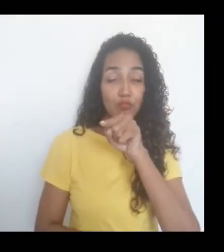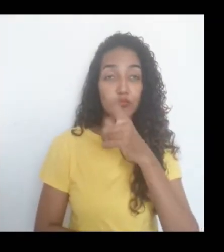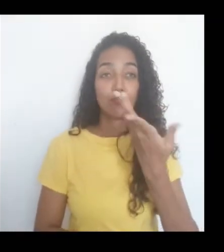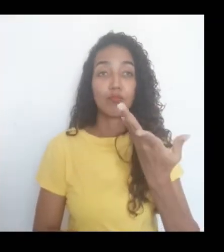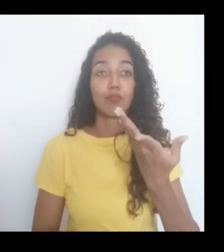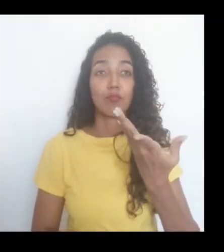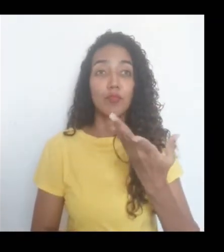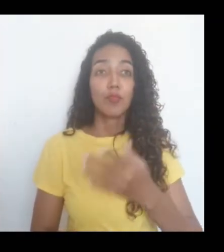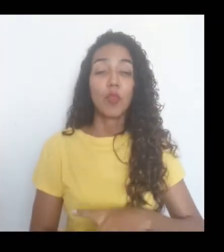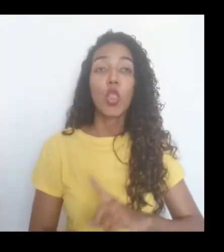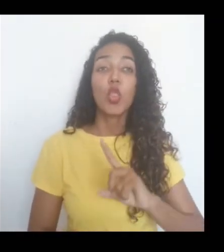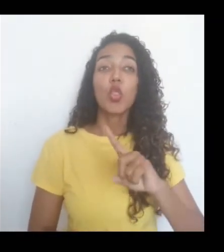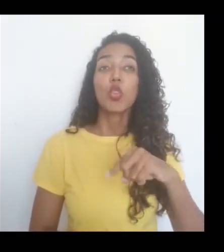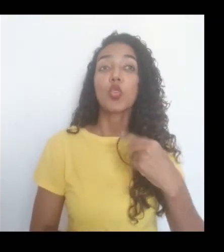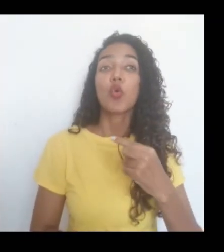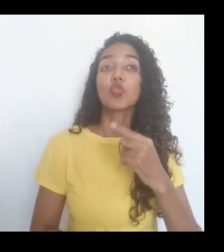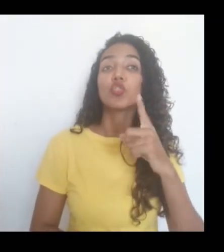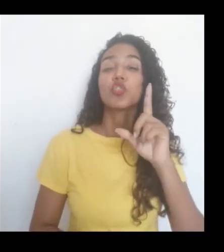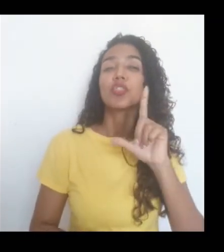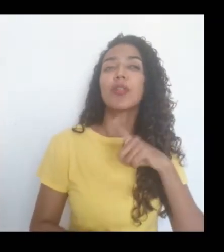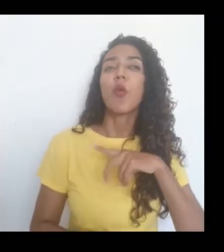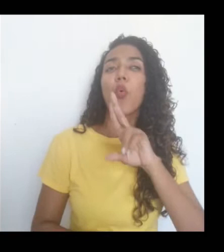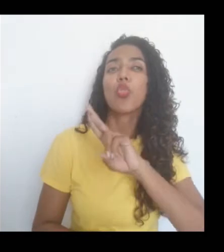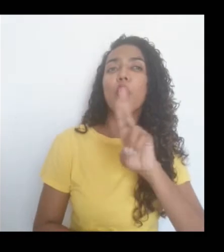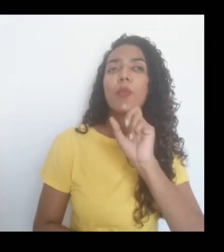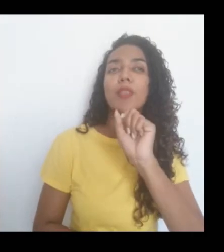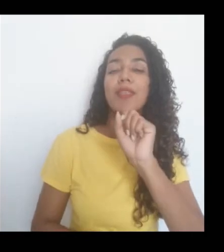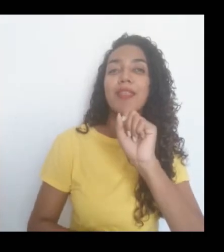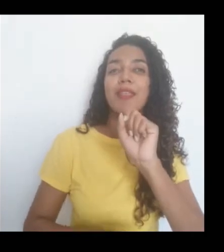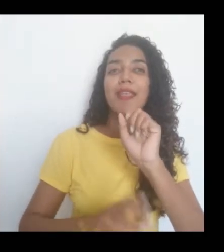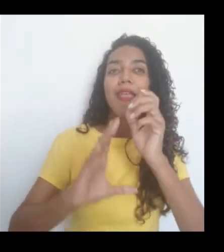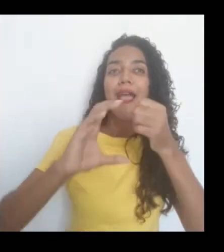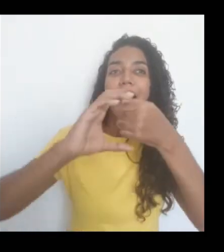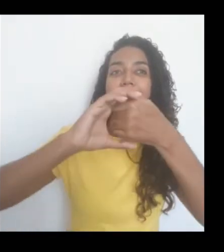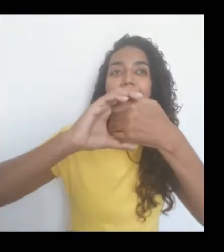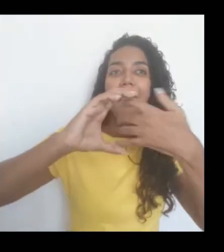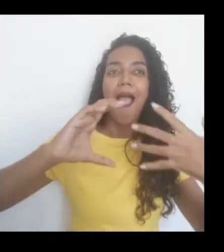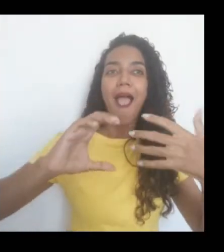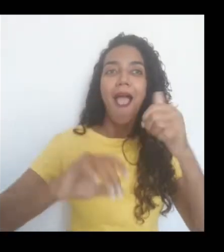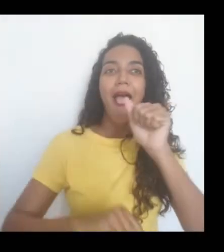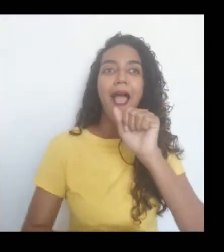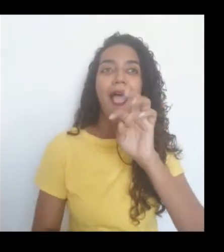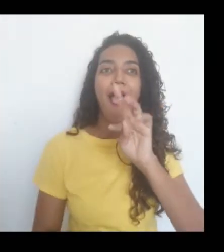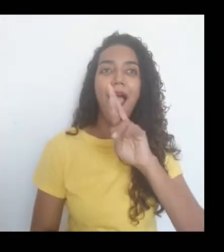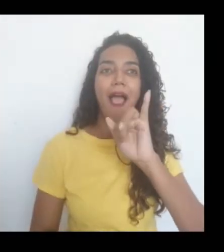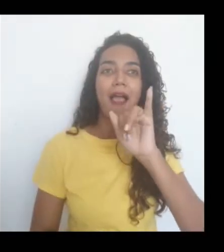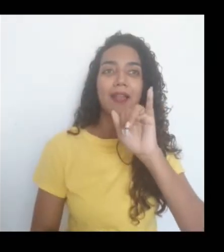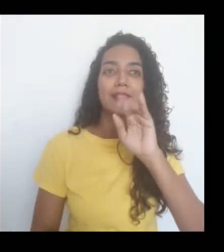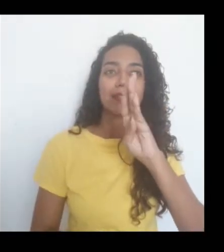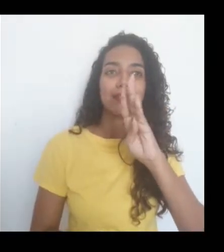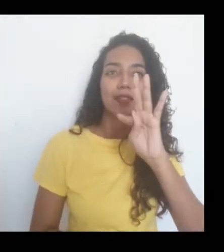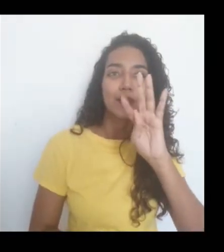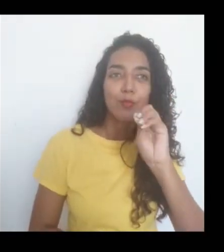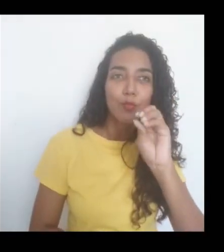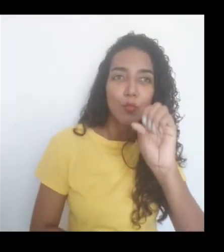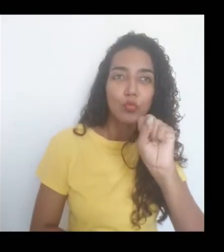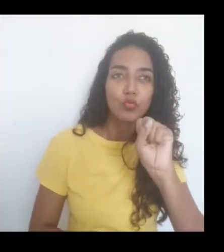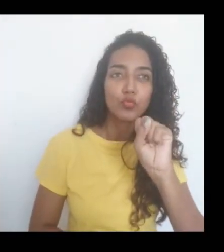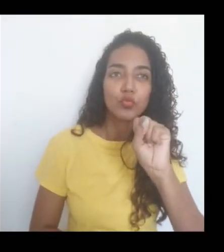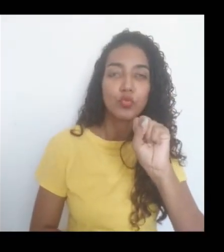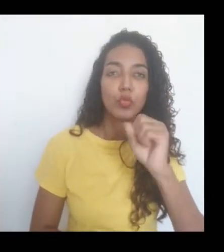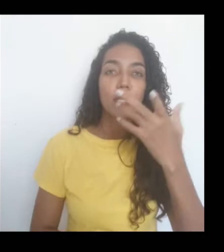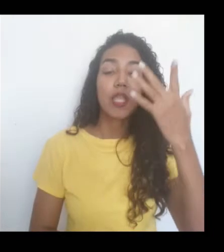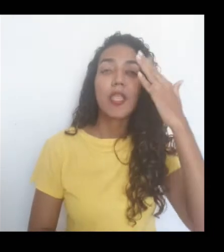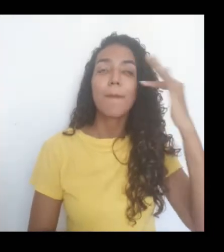chamo de, que nós chamamos de atributos. Tá? Então, imagine que um objeto, o display dele, tá? Tentando